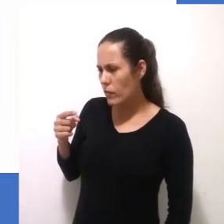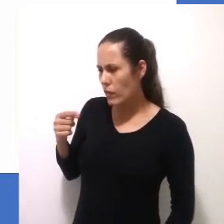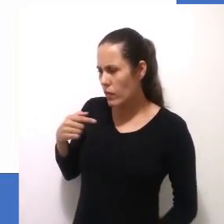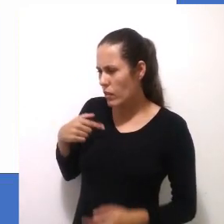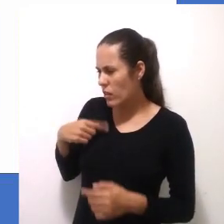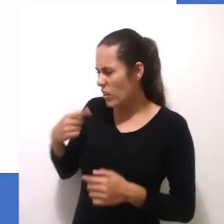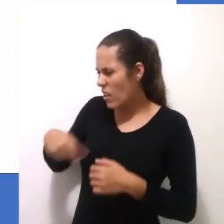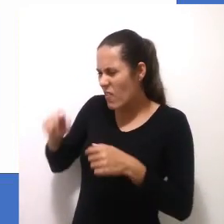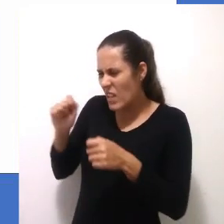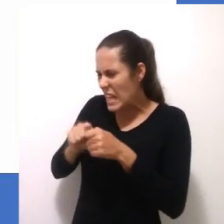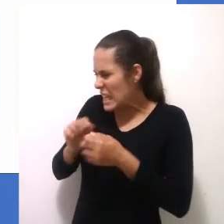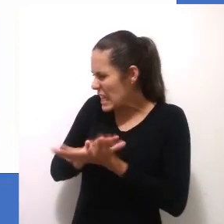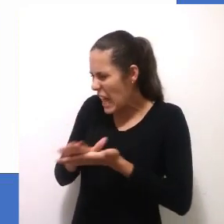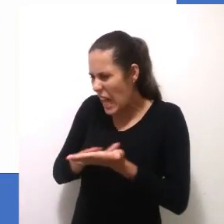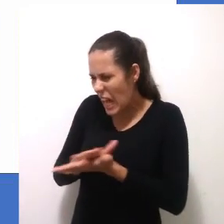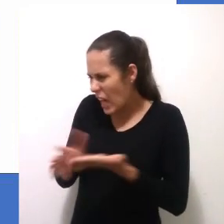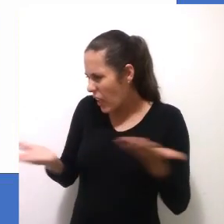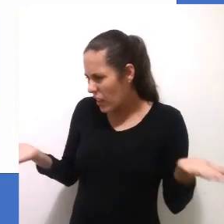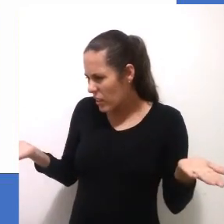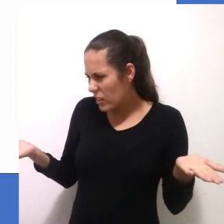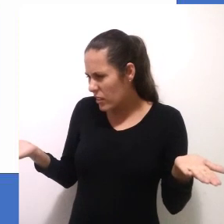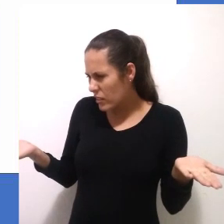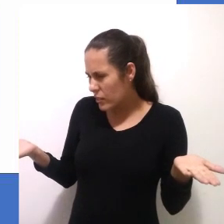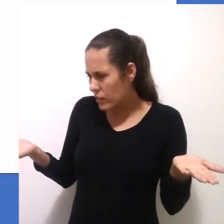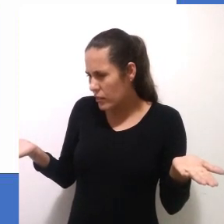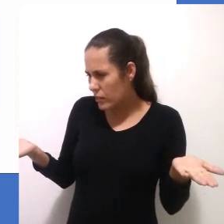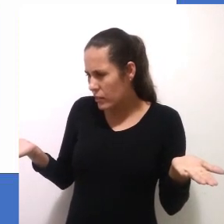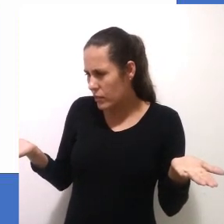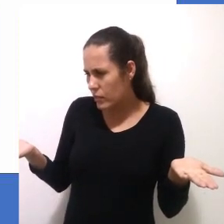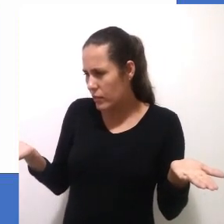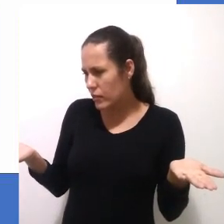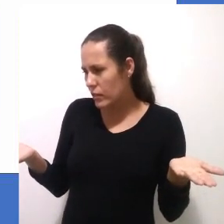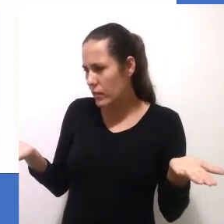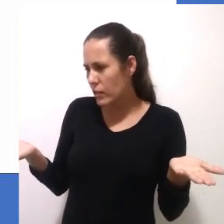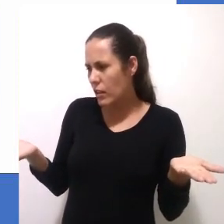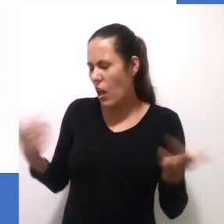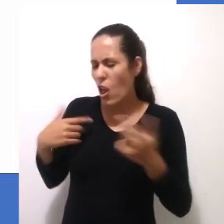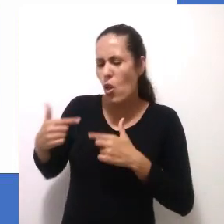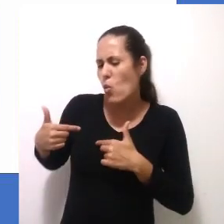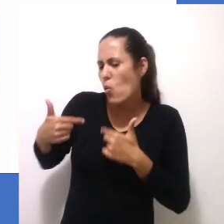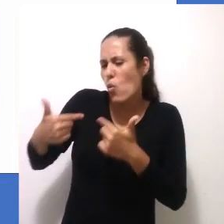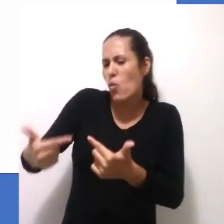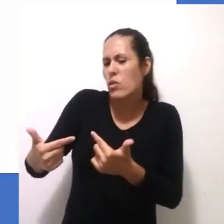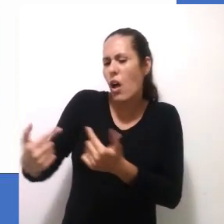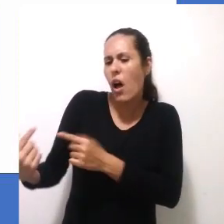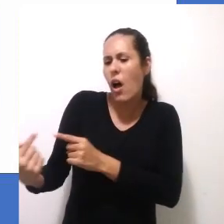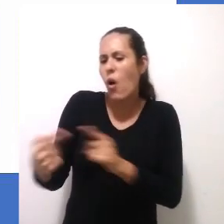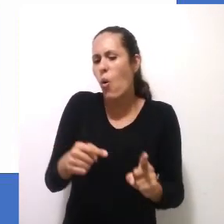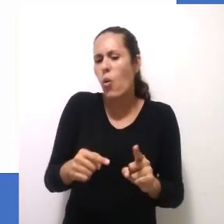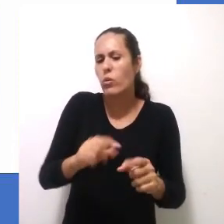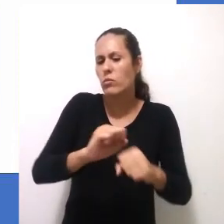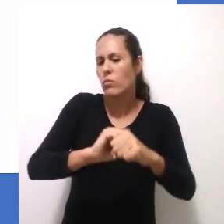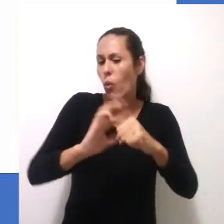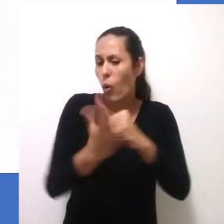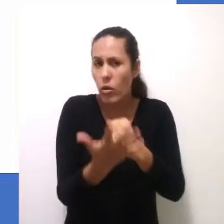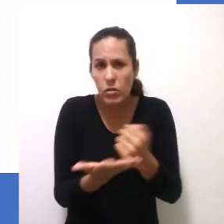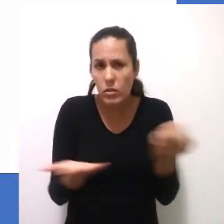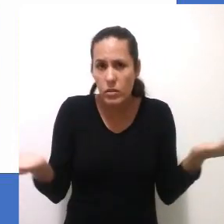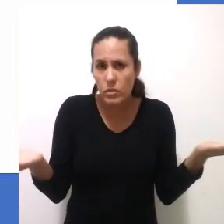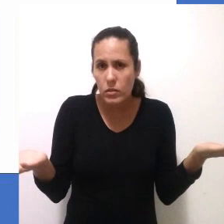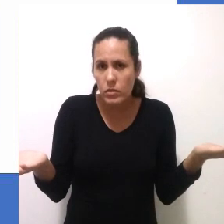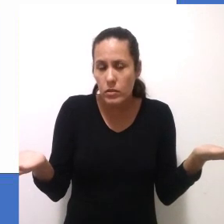Você não está indo fazer nada to fight the coronavirus? a lutar com o